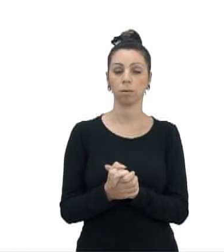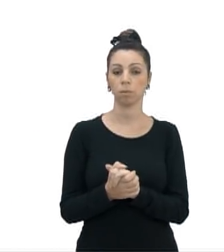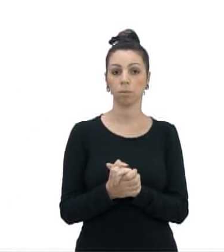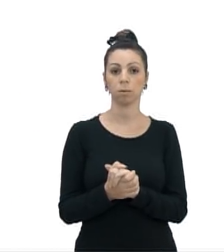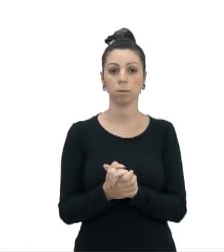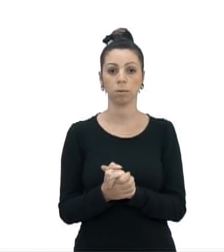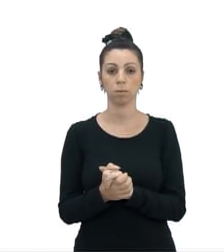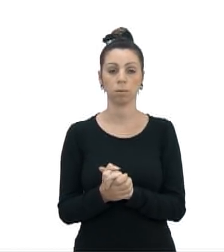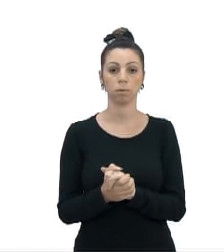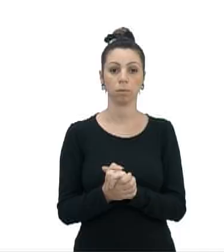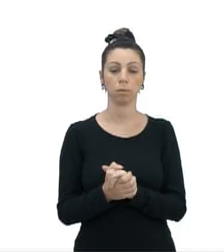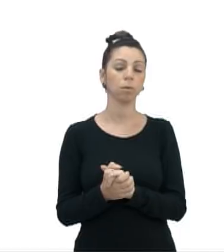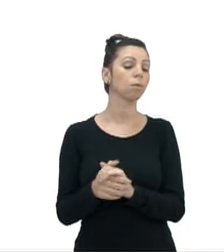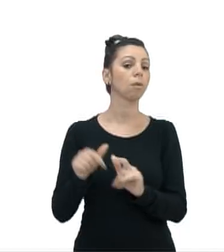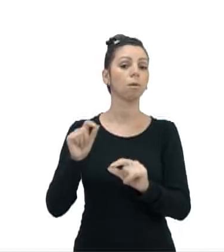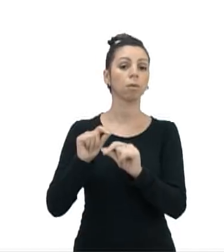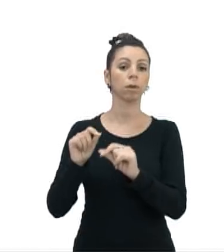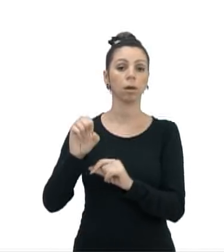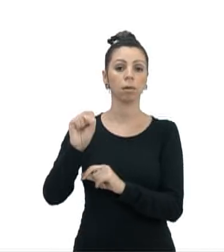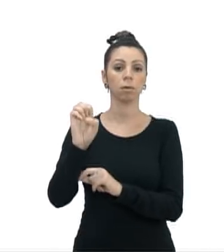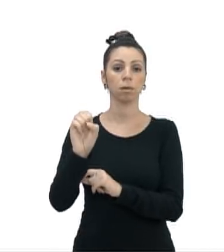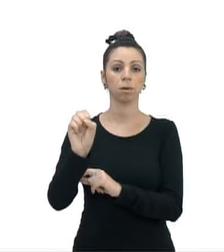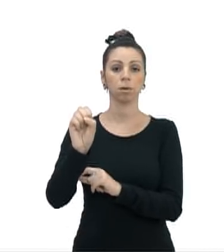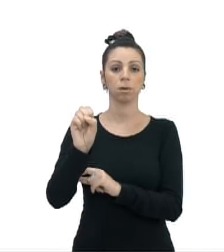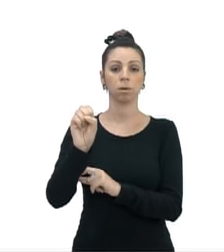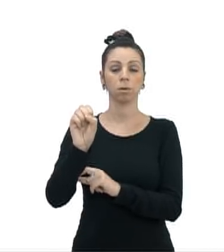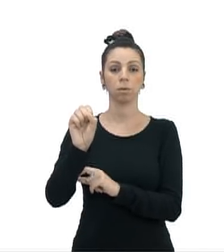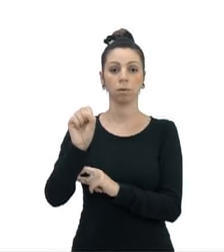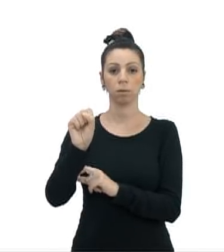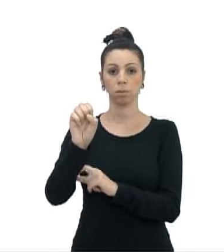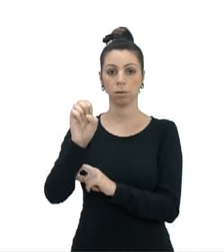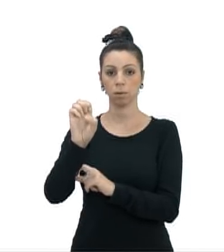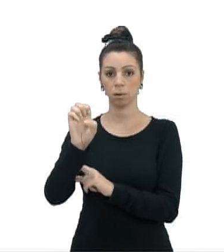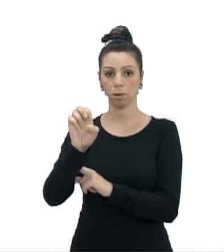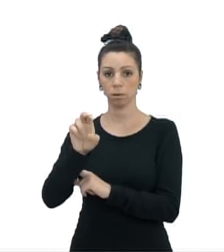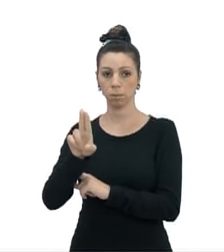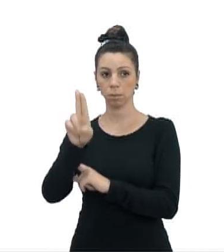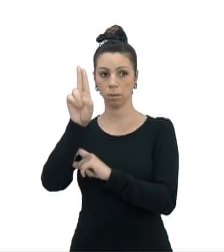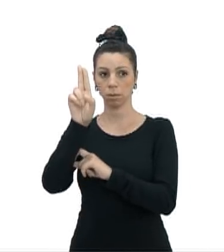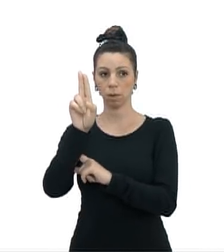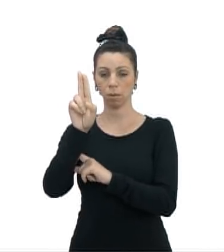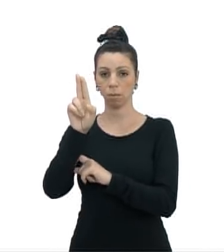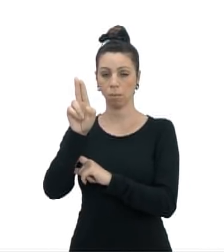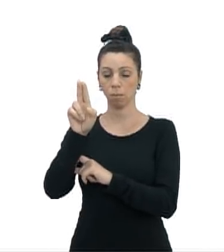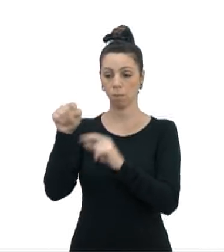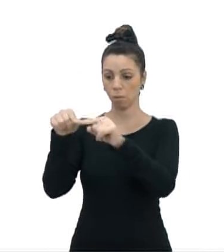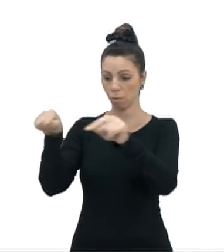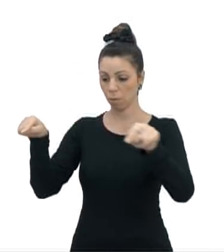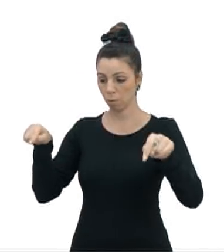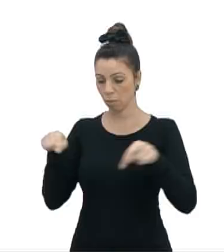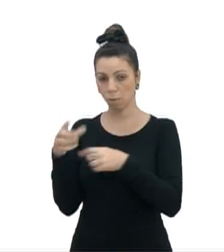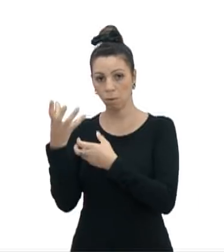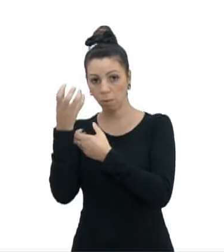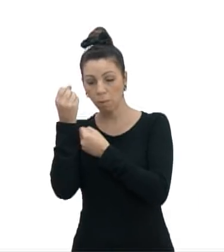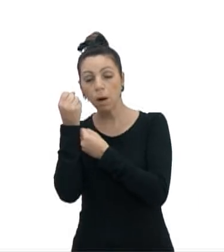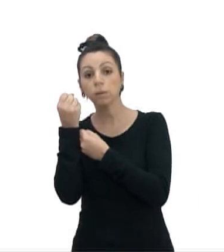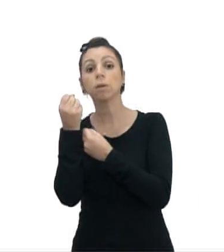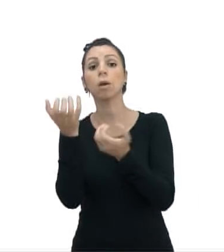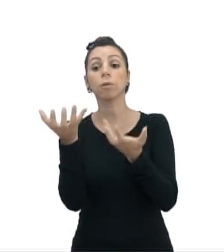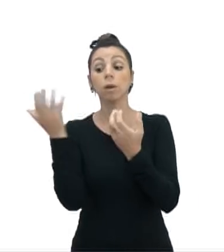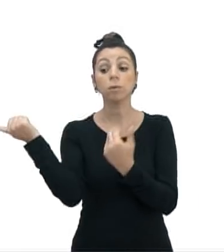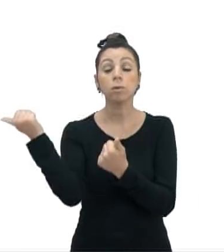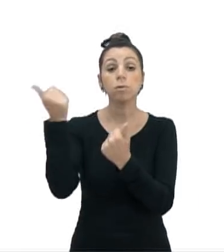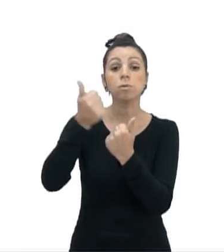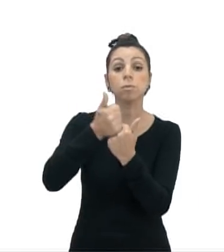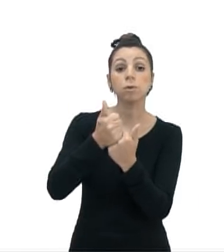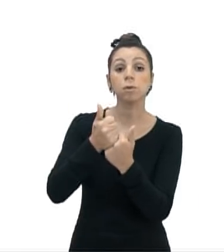tenho que colocar aqui para não repetir ou para substituir, nesse caso, seu quarto? Tá? Eu quero